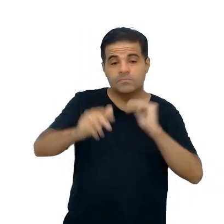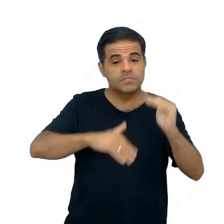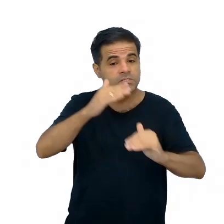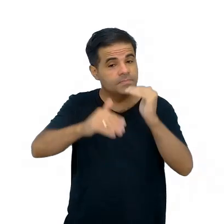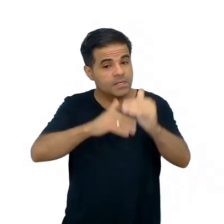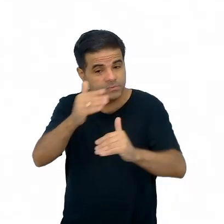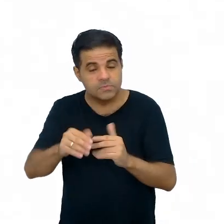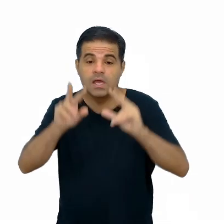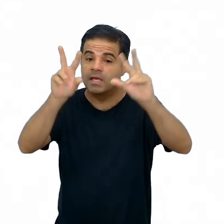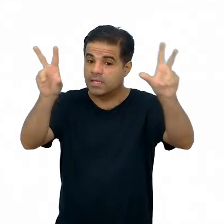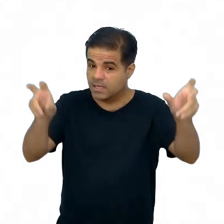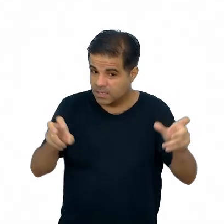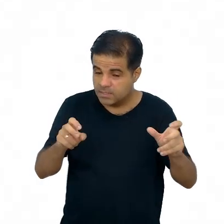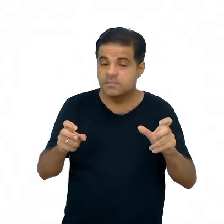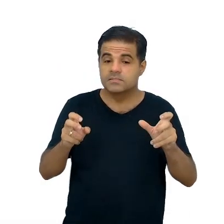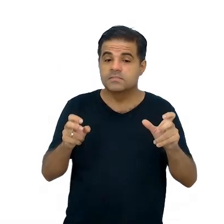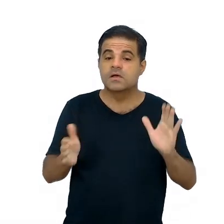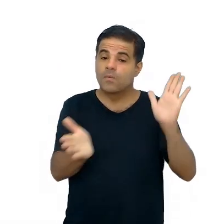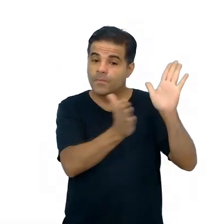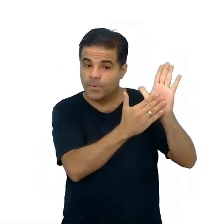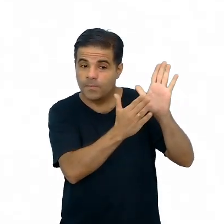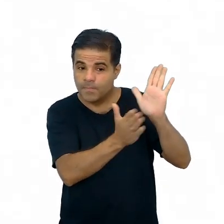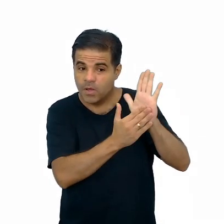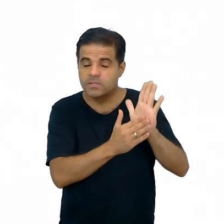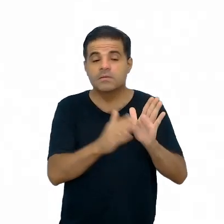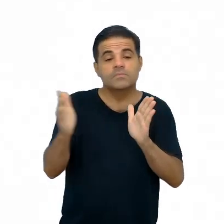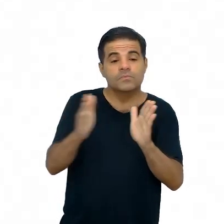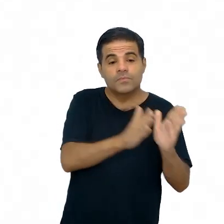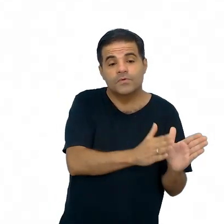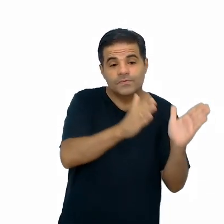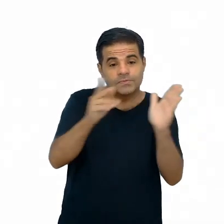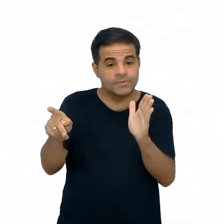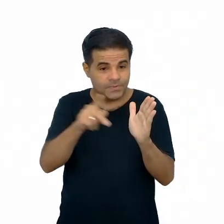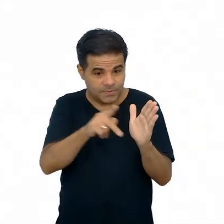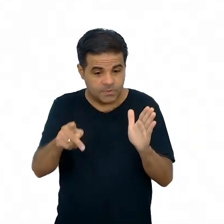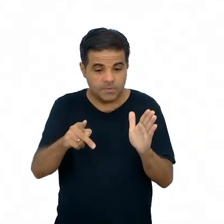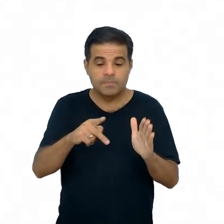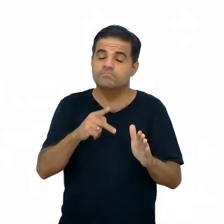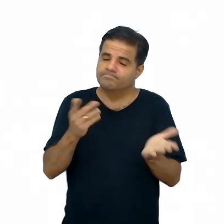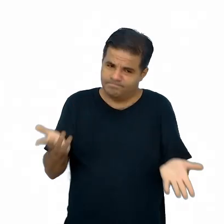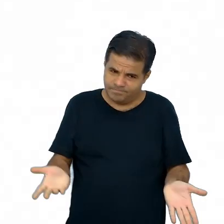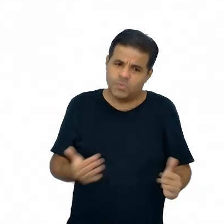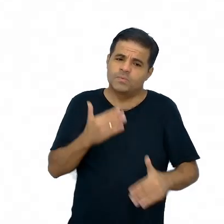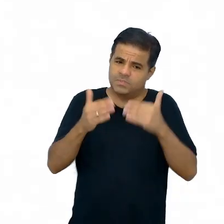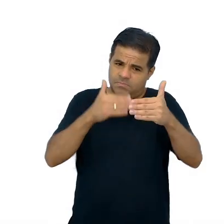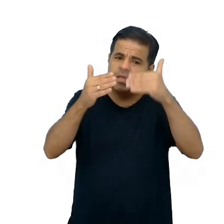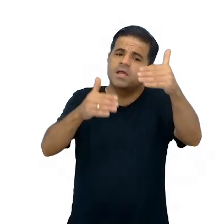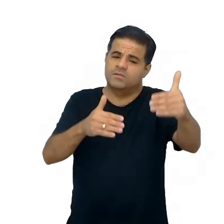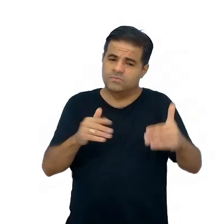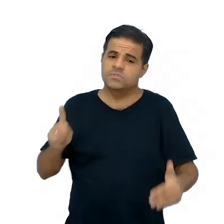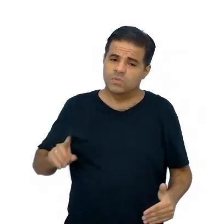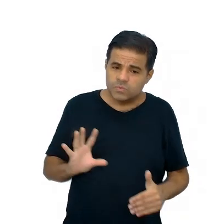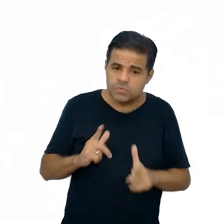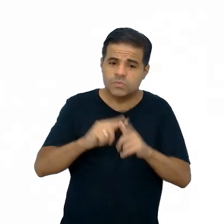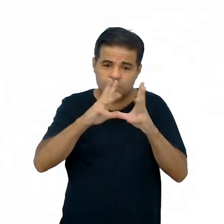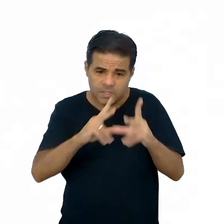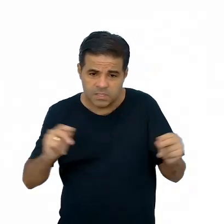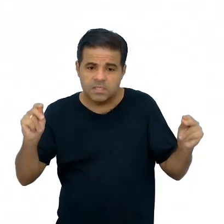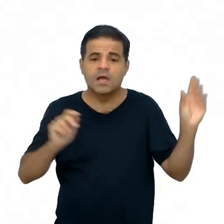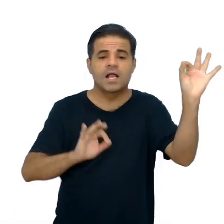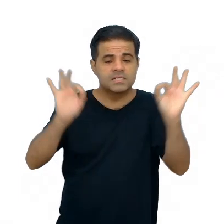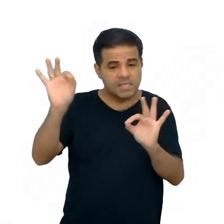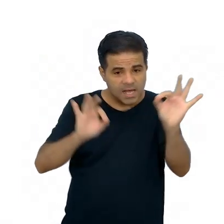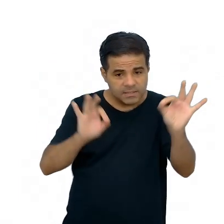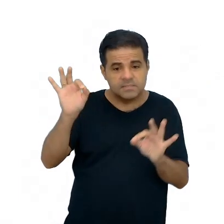os procedimentos. A questão é proposta pelo professor, mas os procedimentos e as soluções